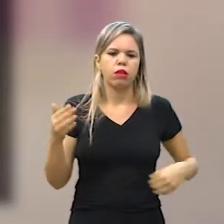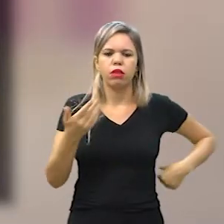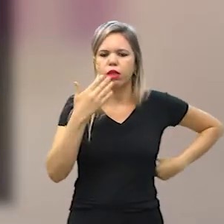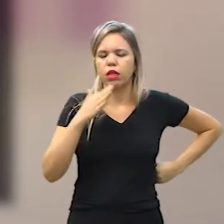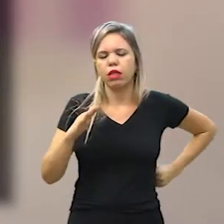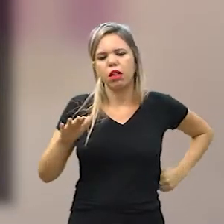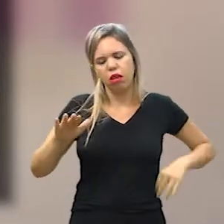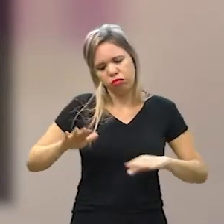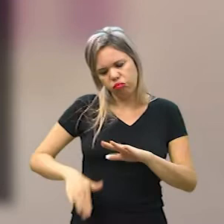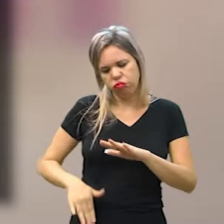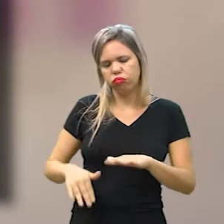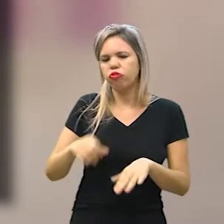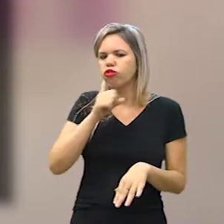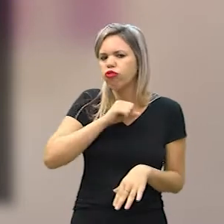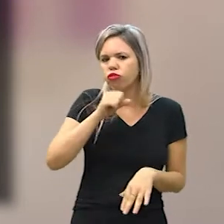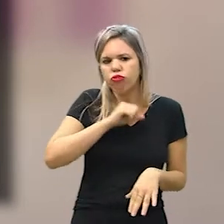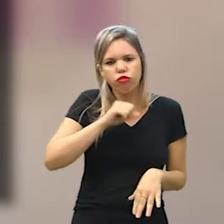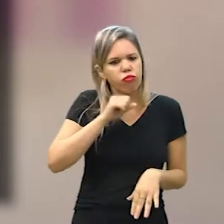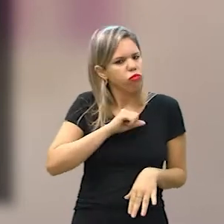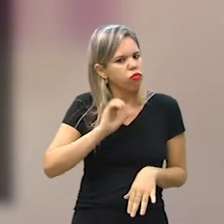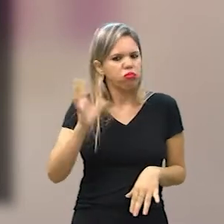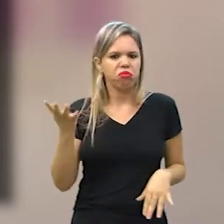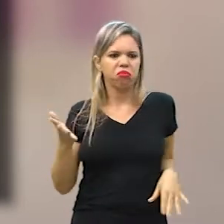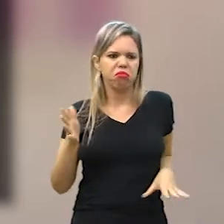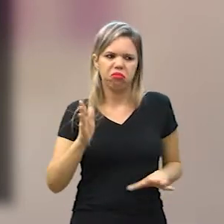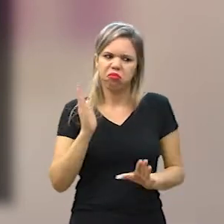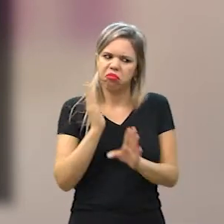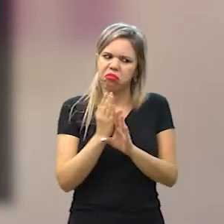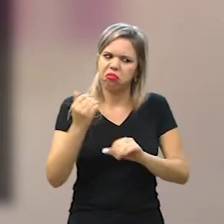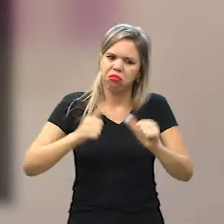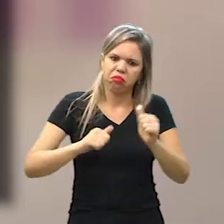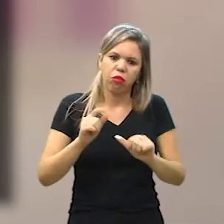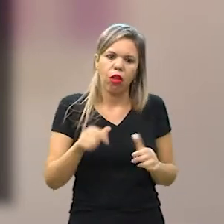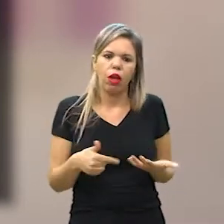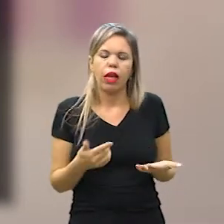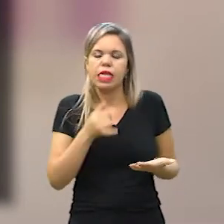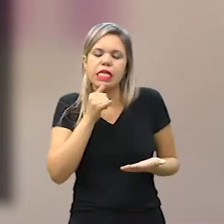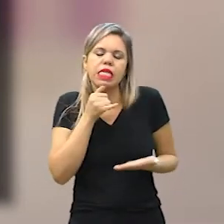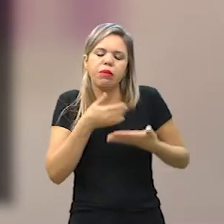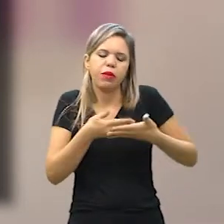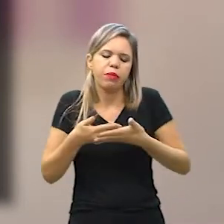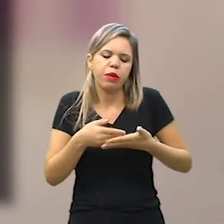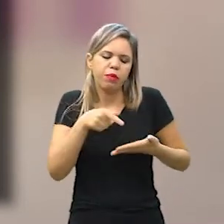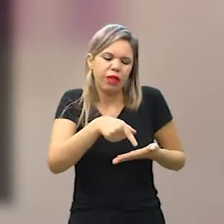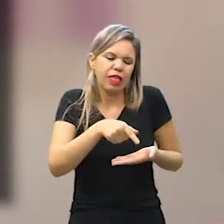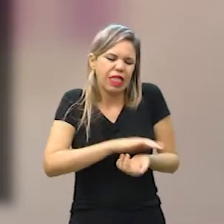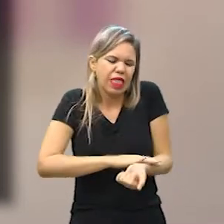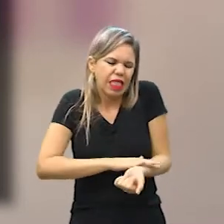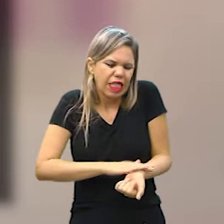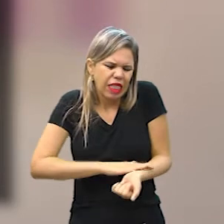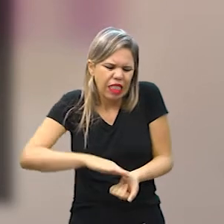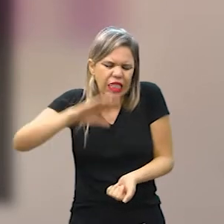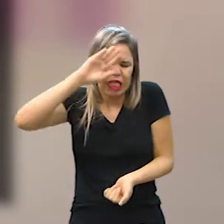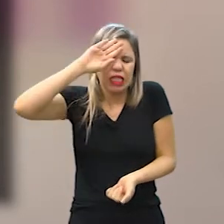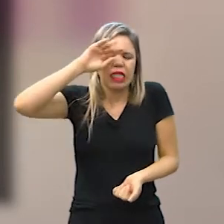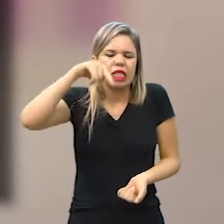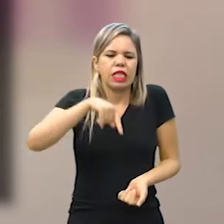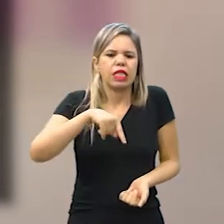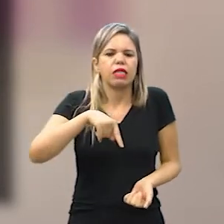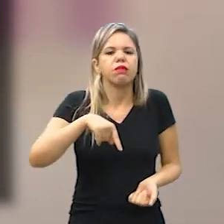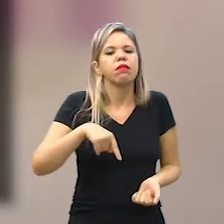né? Em crianças pequenas e idosos, muitas vezes você não consegue definir. Então, um bebezinho que está muito irritado e